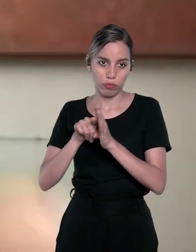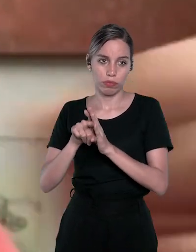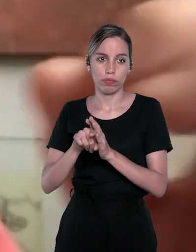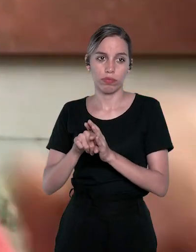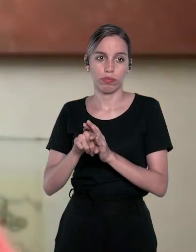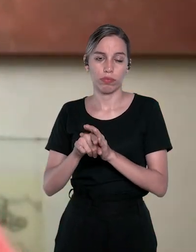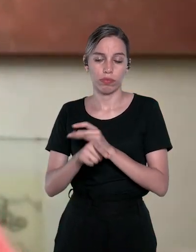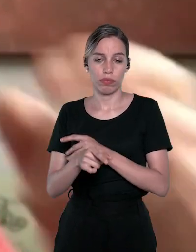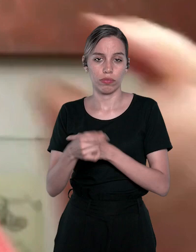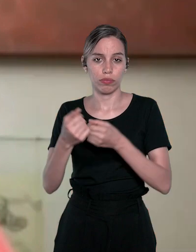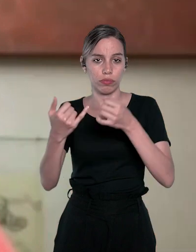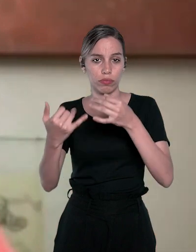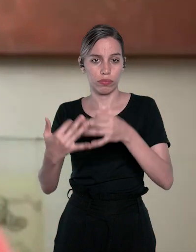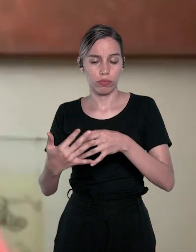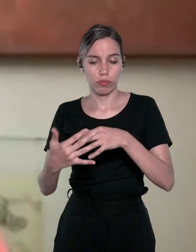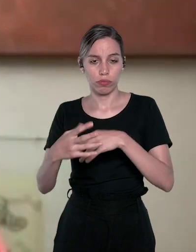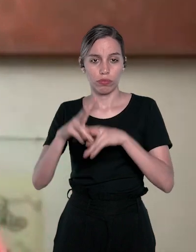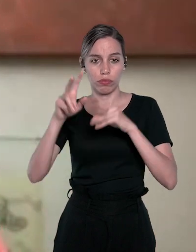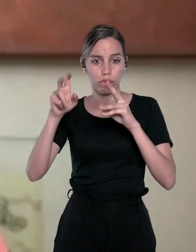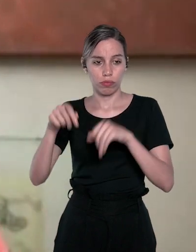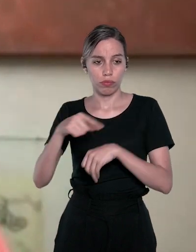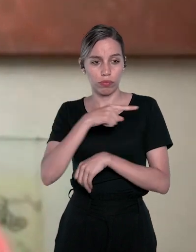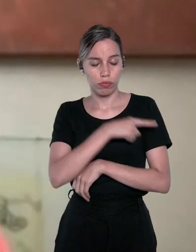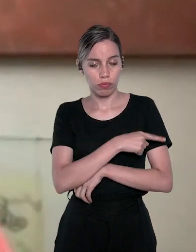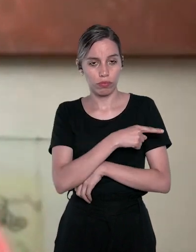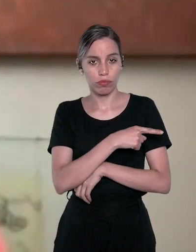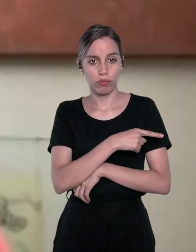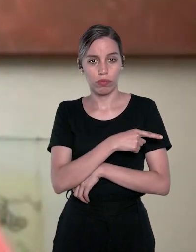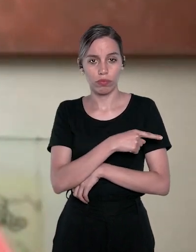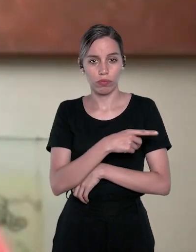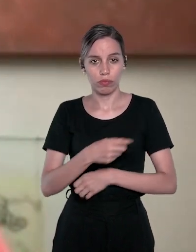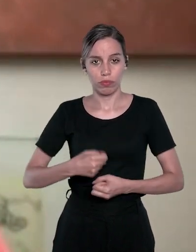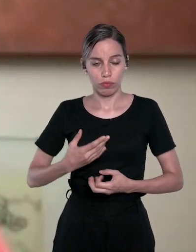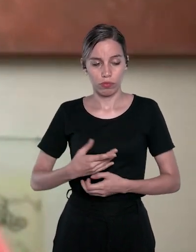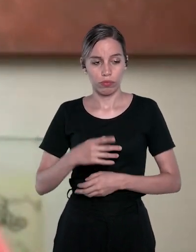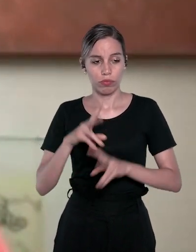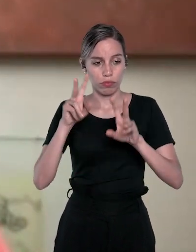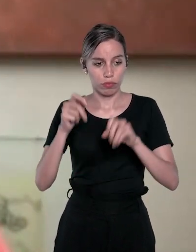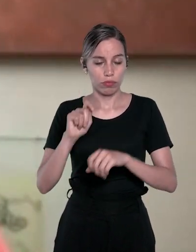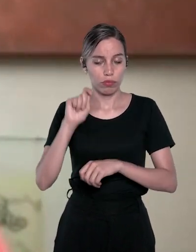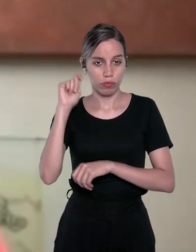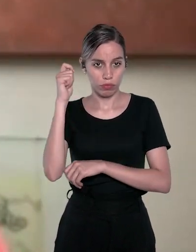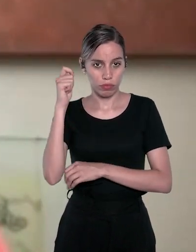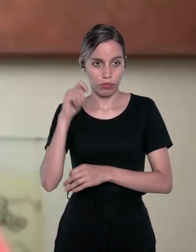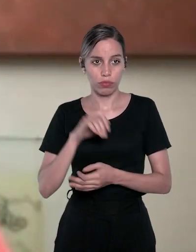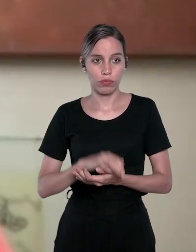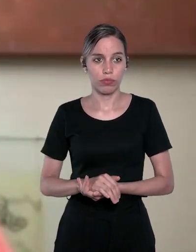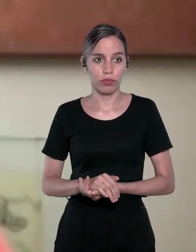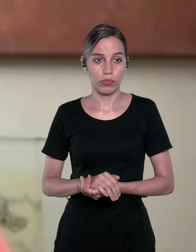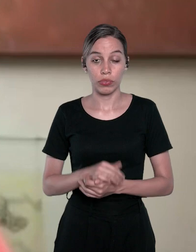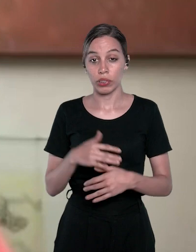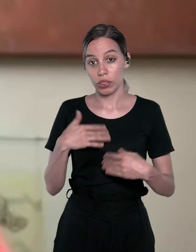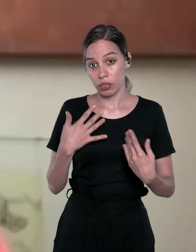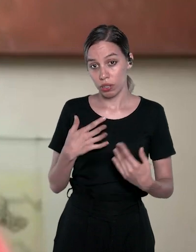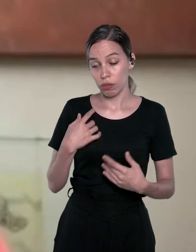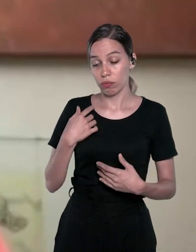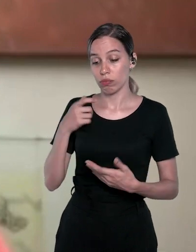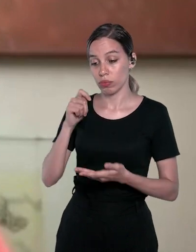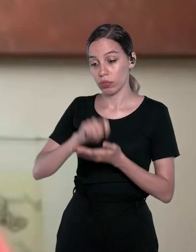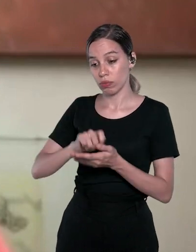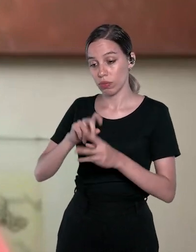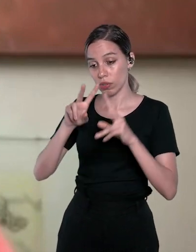pedagógico dos anarquistas argentinos. Então, eu escrevi um poema